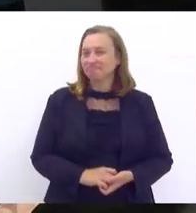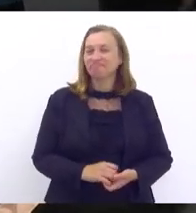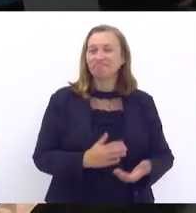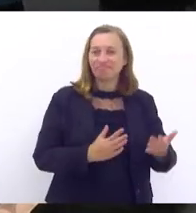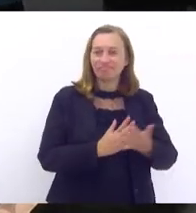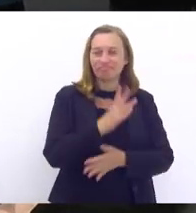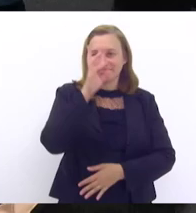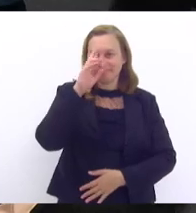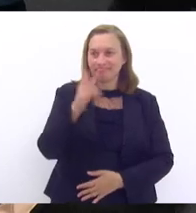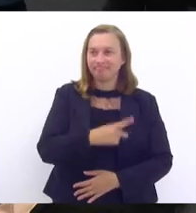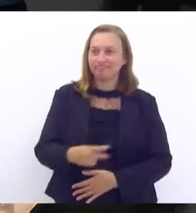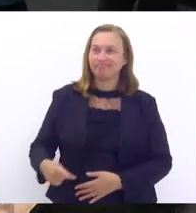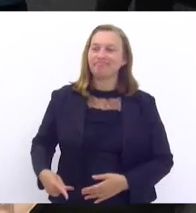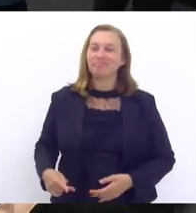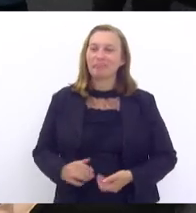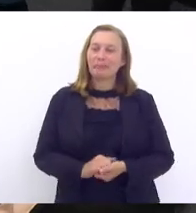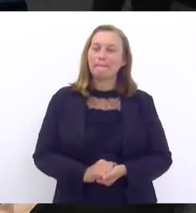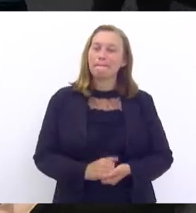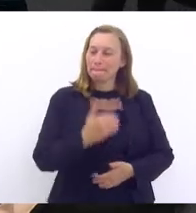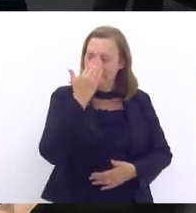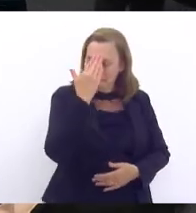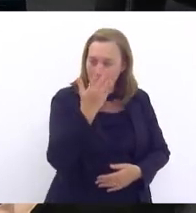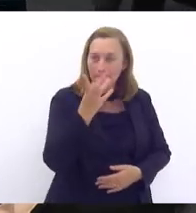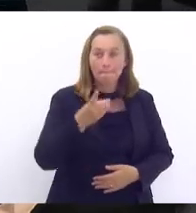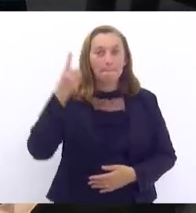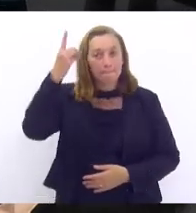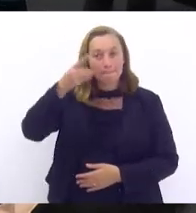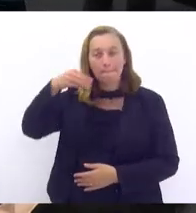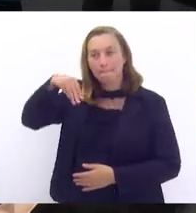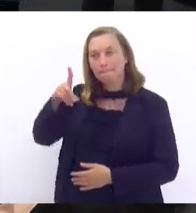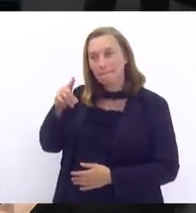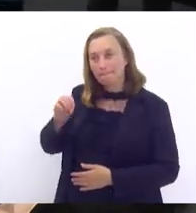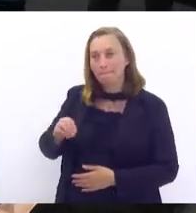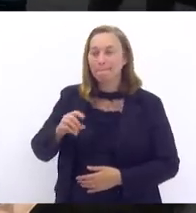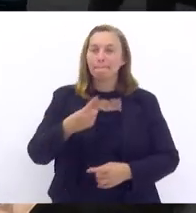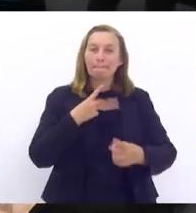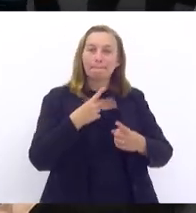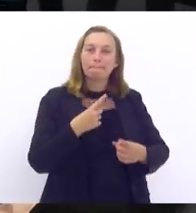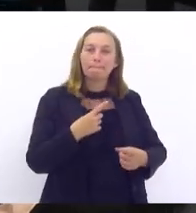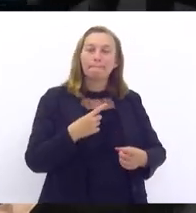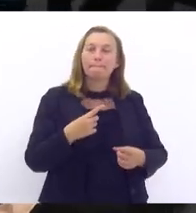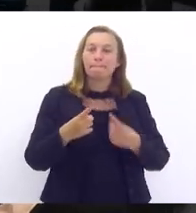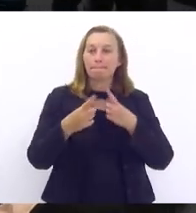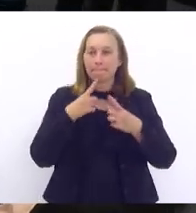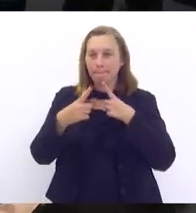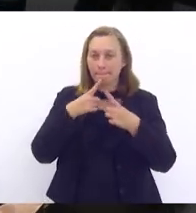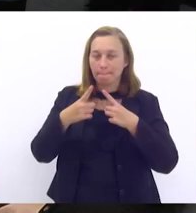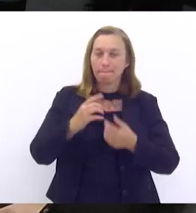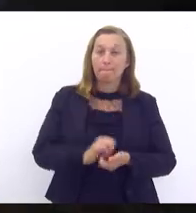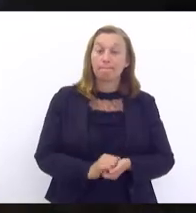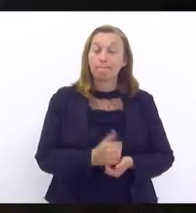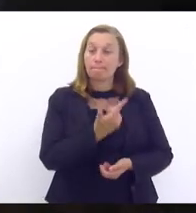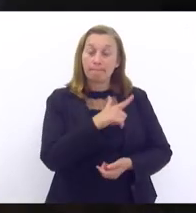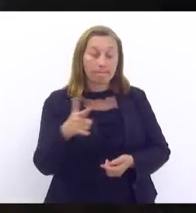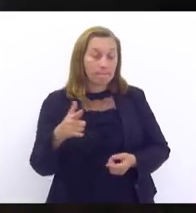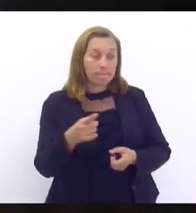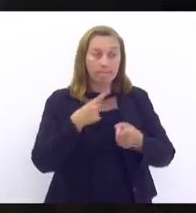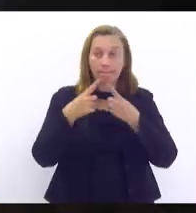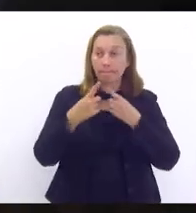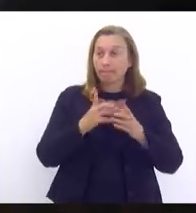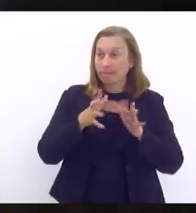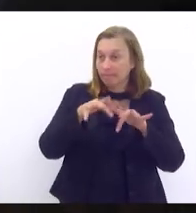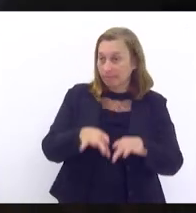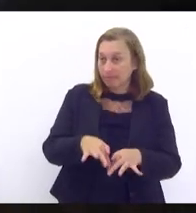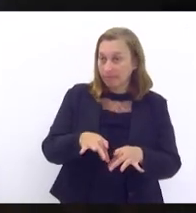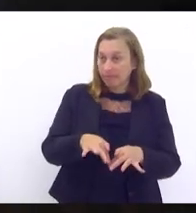Favorável, presidente. Muito obrigado, deputado Carlos Macedo. Com os pareceres emitidos, em discussão. Não havendo quem queira discutir,